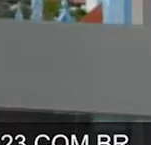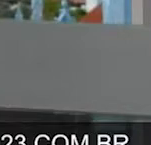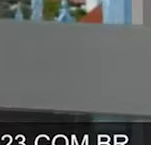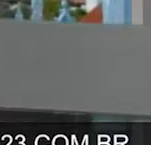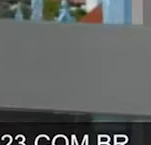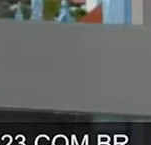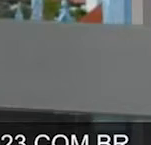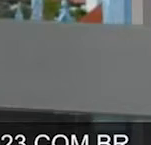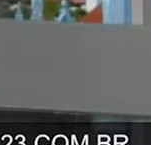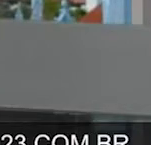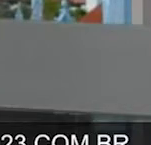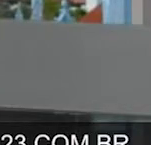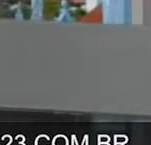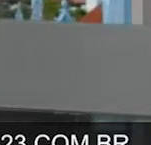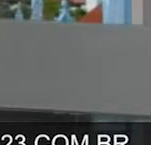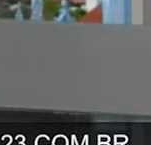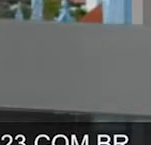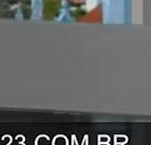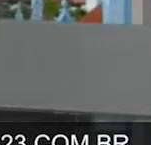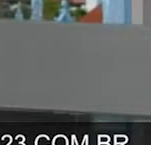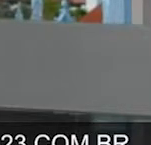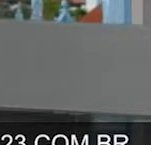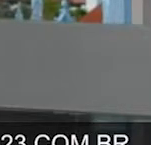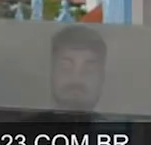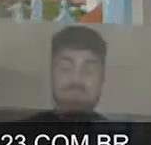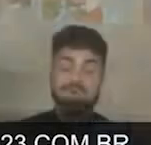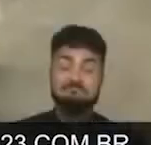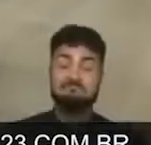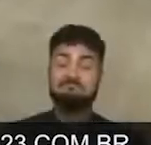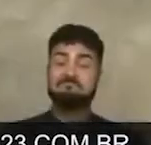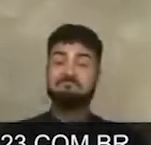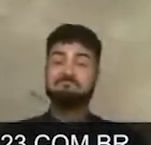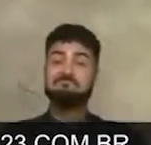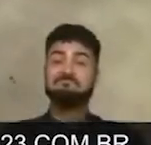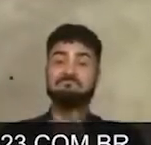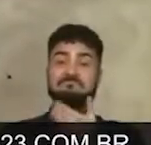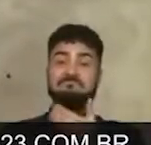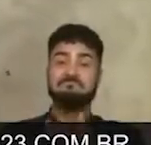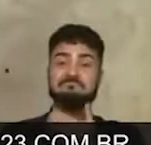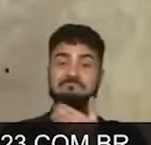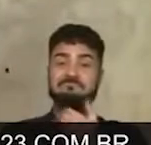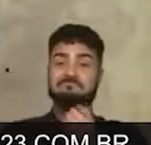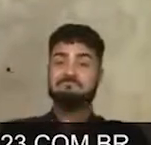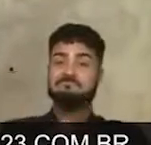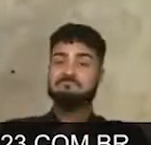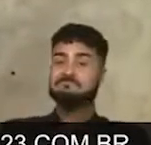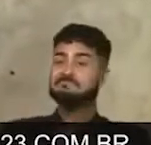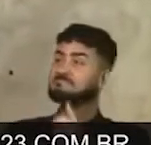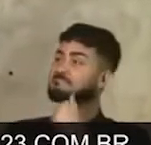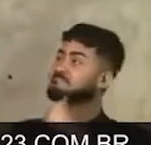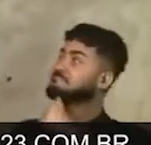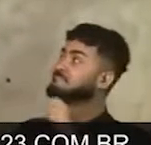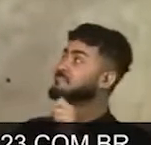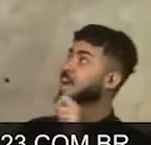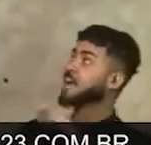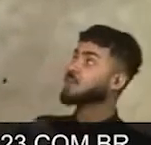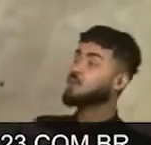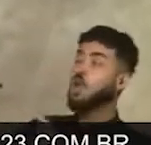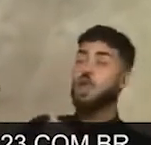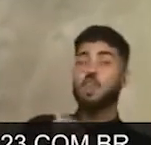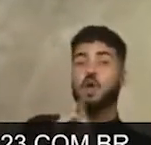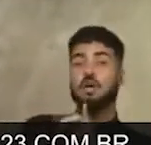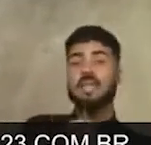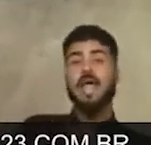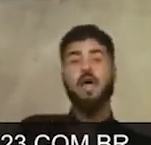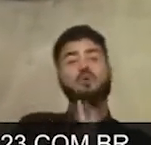tornar a vaga temporária em efetiva. Em dezembro do ano passado, a Kaliane chegava a essa loja como